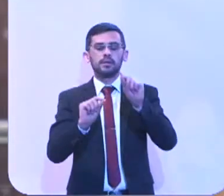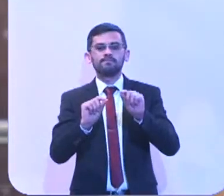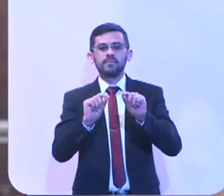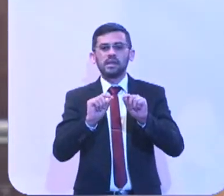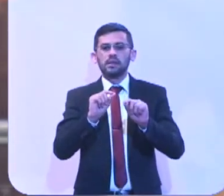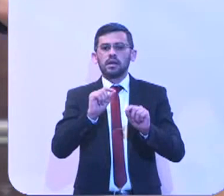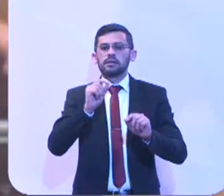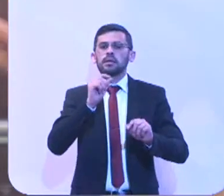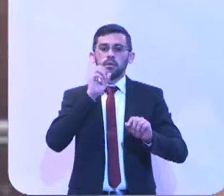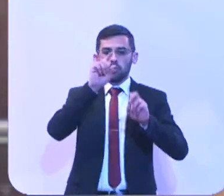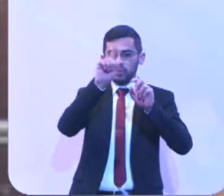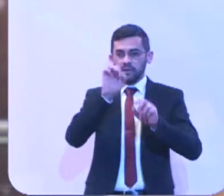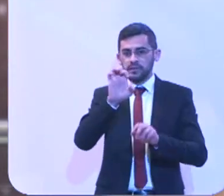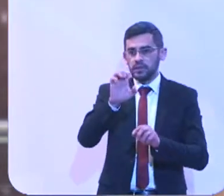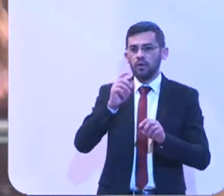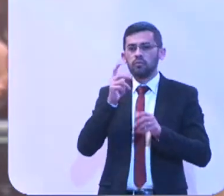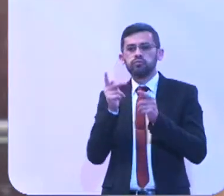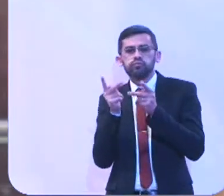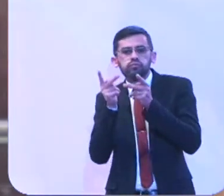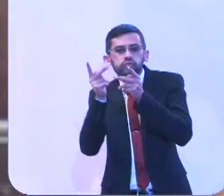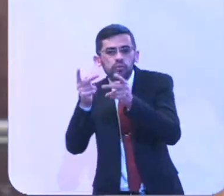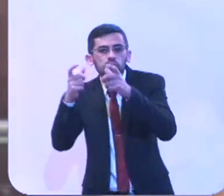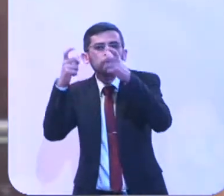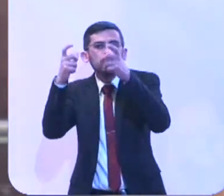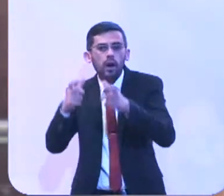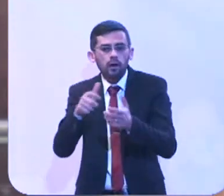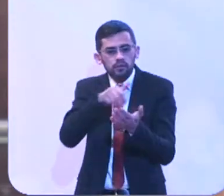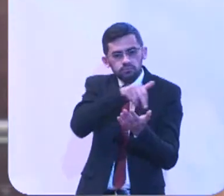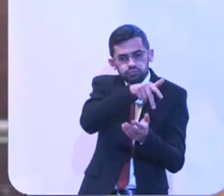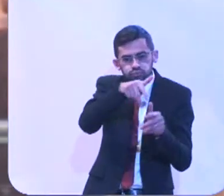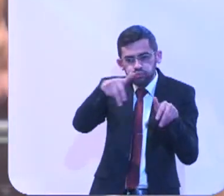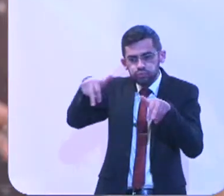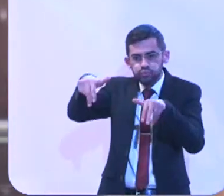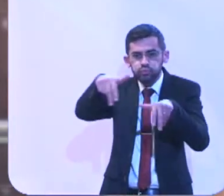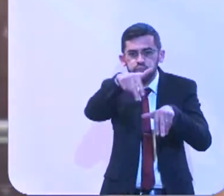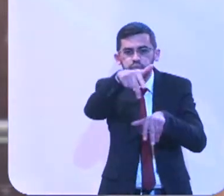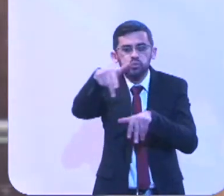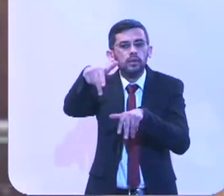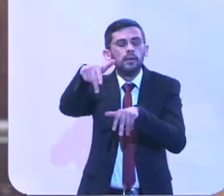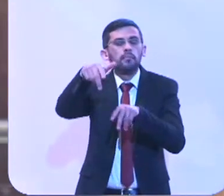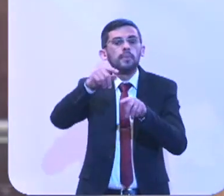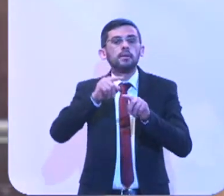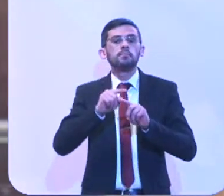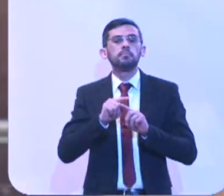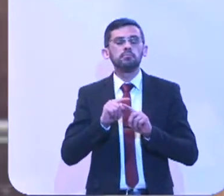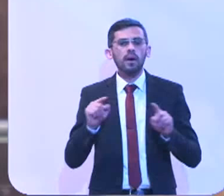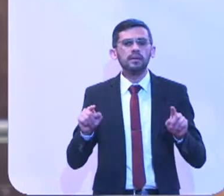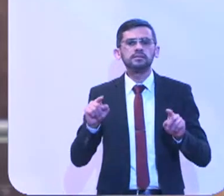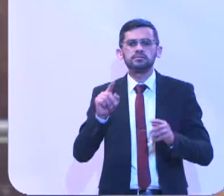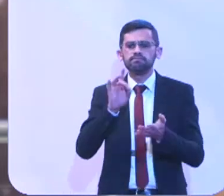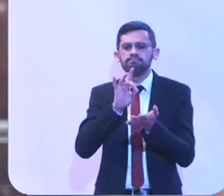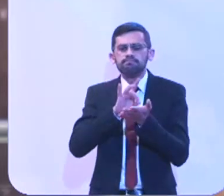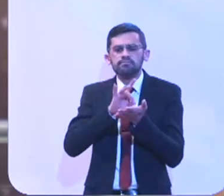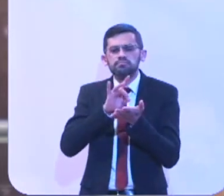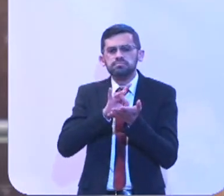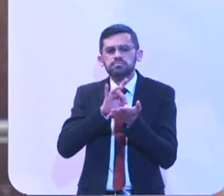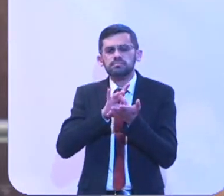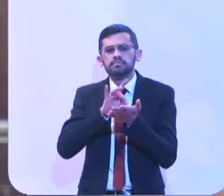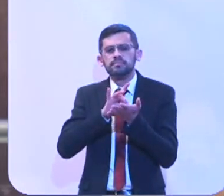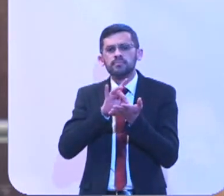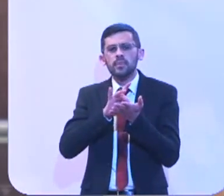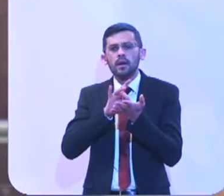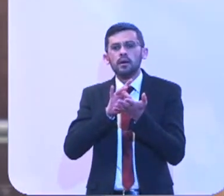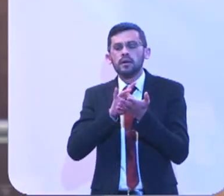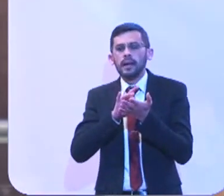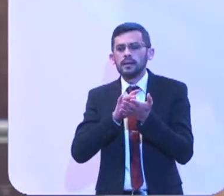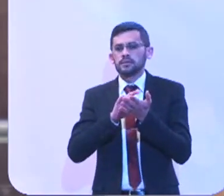ele interage, ele é transportado a um lugar que ele anda no meio dos ossos. E sem dúvida,